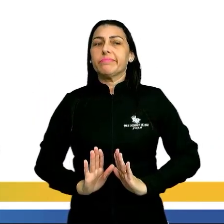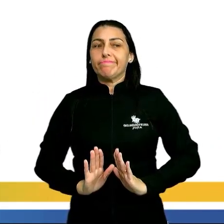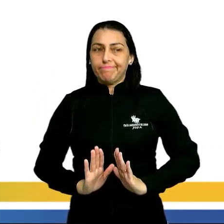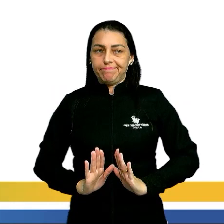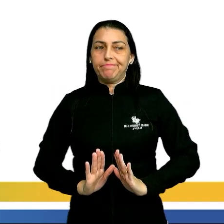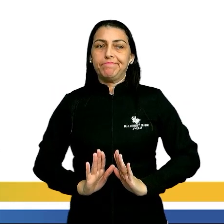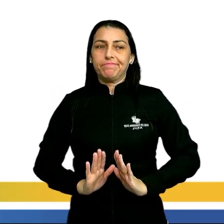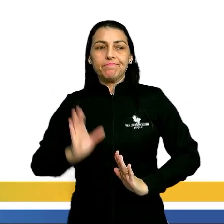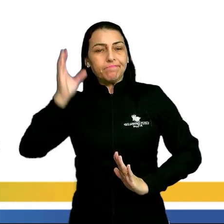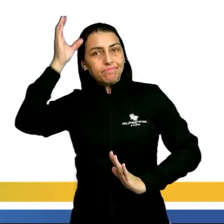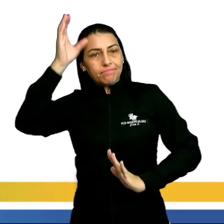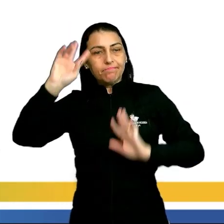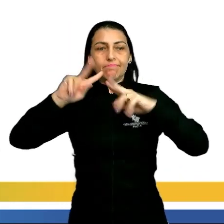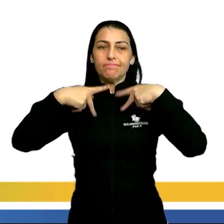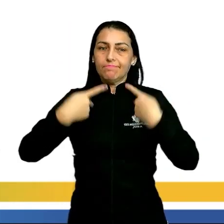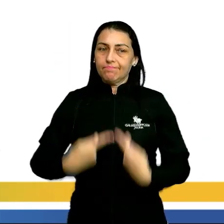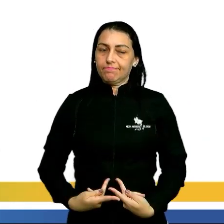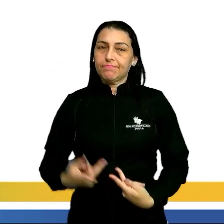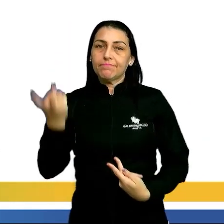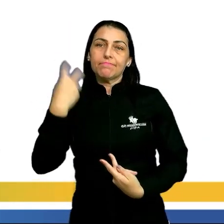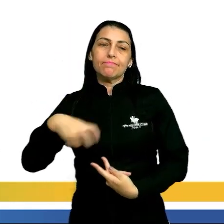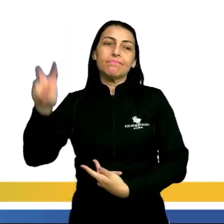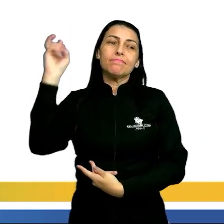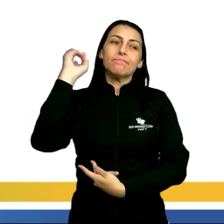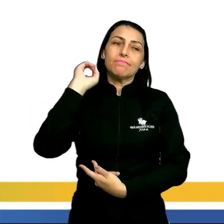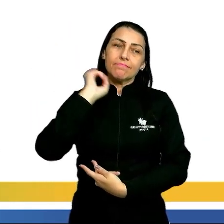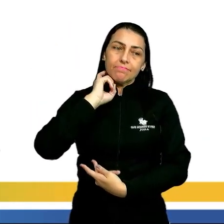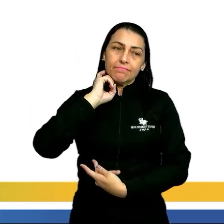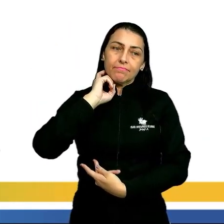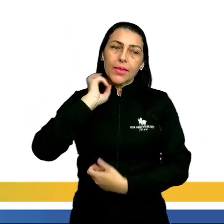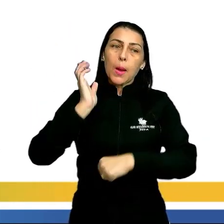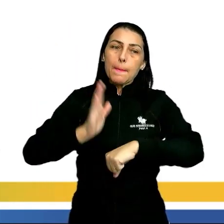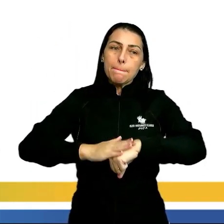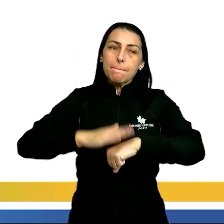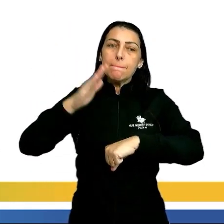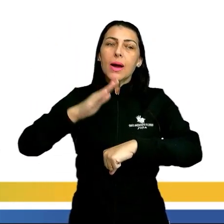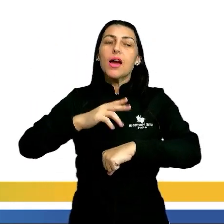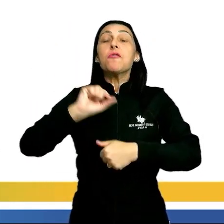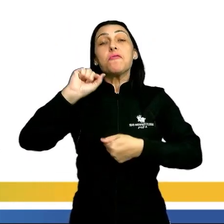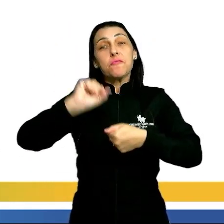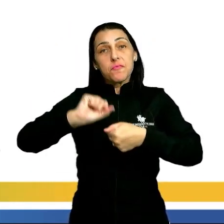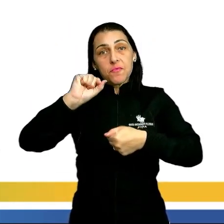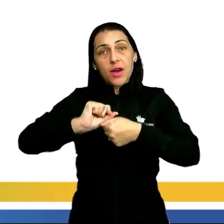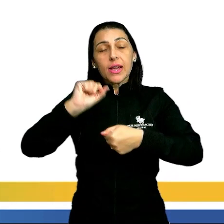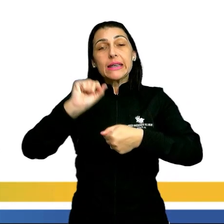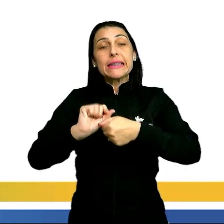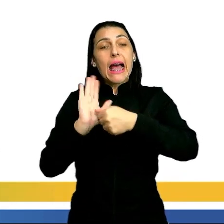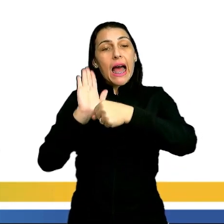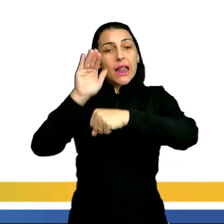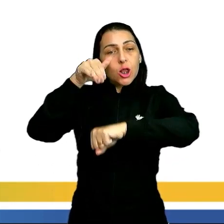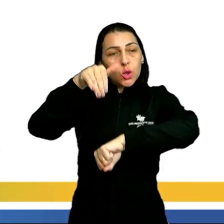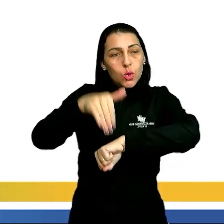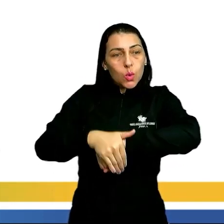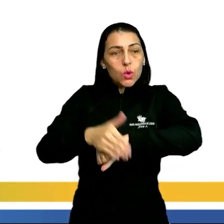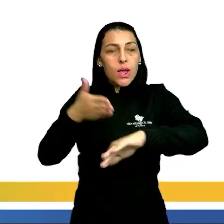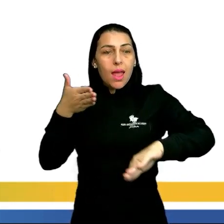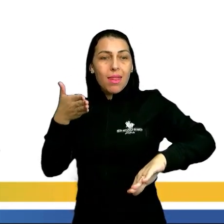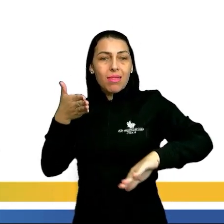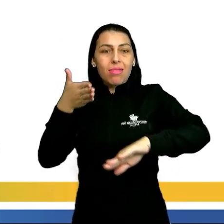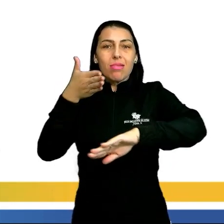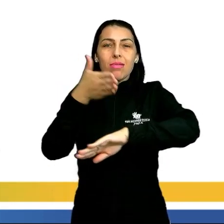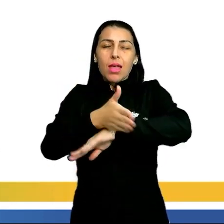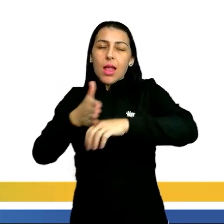feio parto, a consciência humana é este morcego. Por mais que a gente faça,